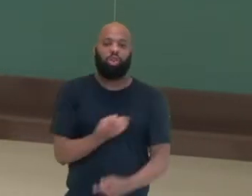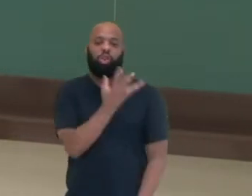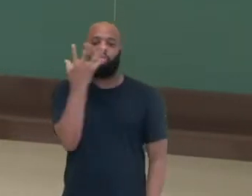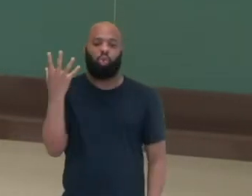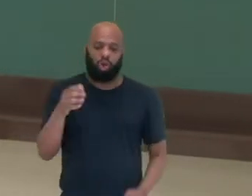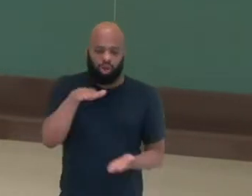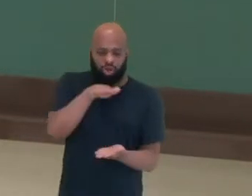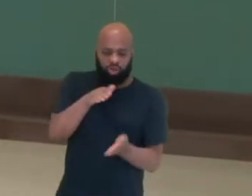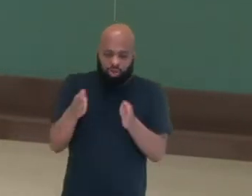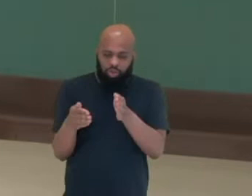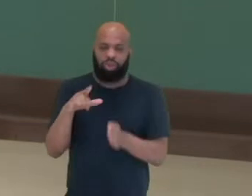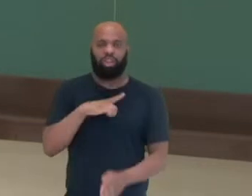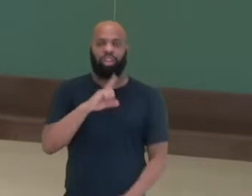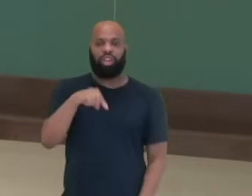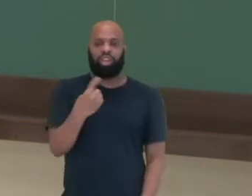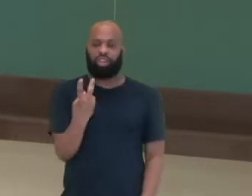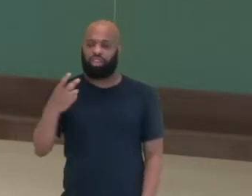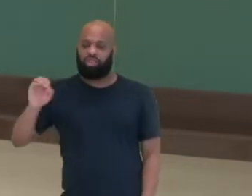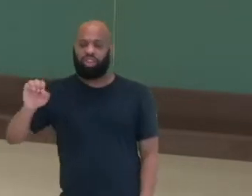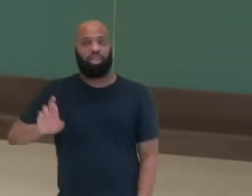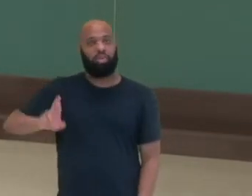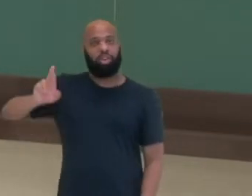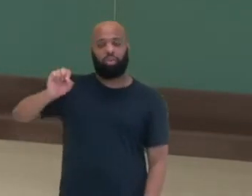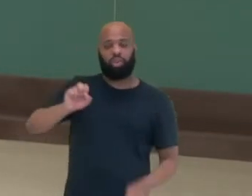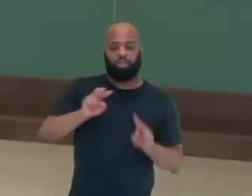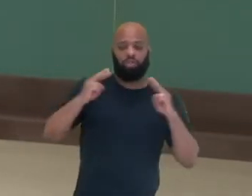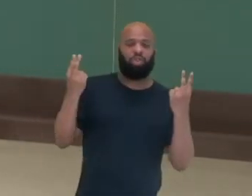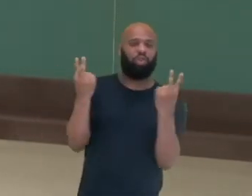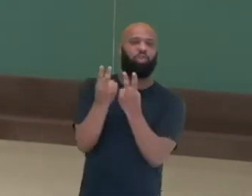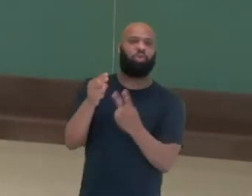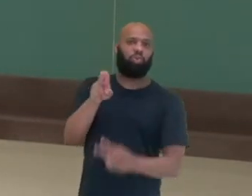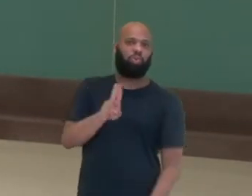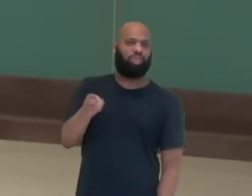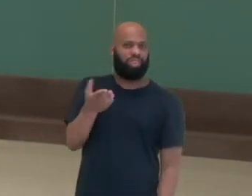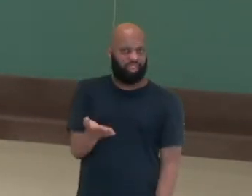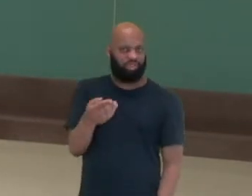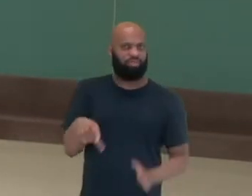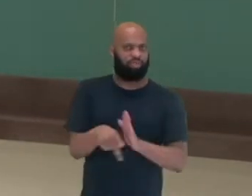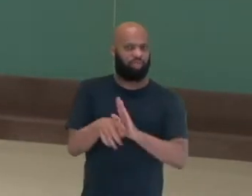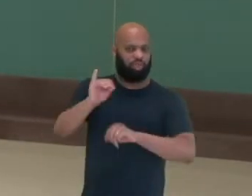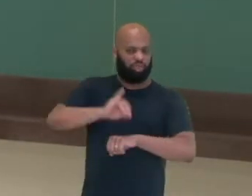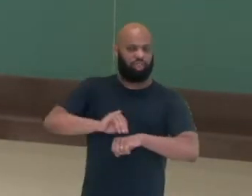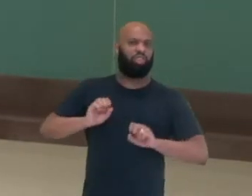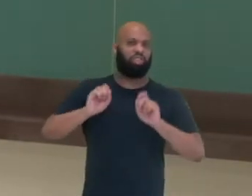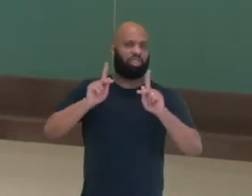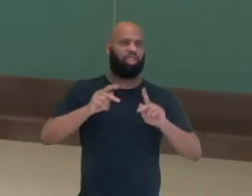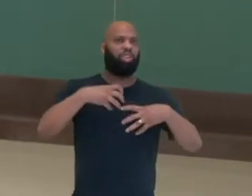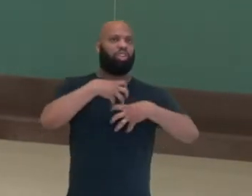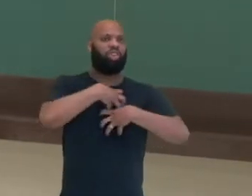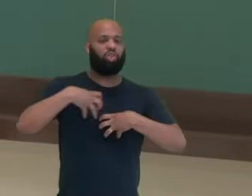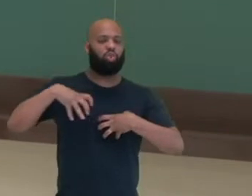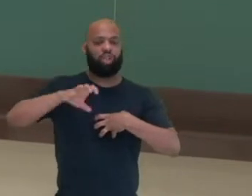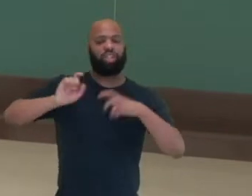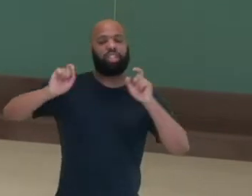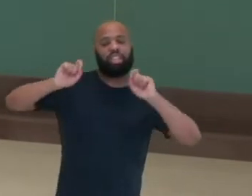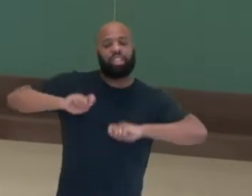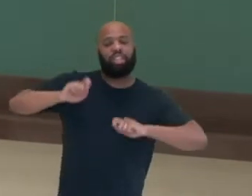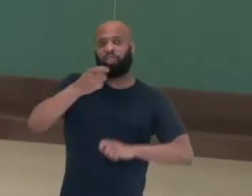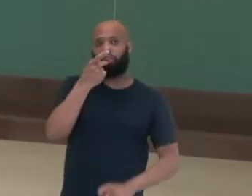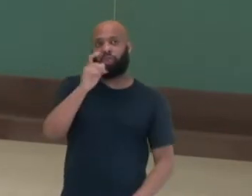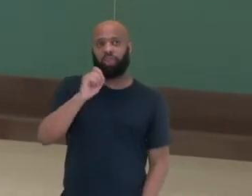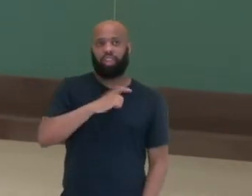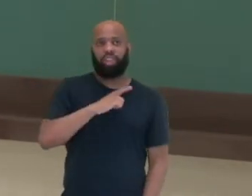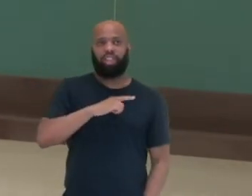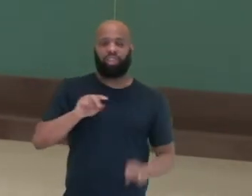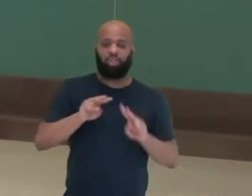que tinha, deu 120, que representa o volume ocupado por esse objeto, tá? Assim, podemos dizer que o volume do